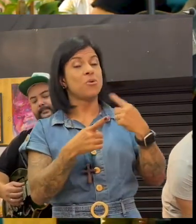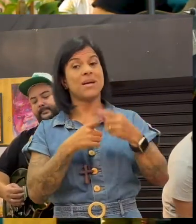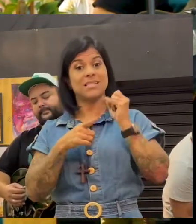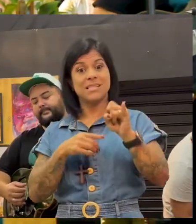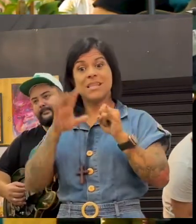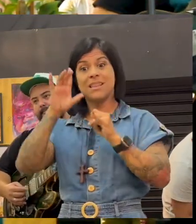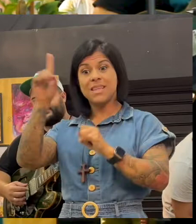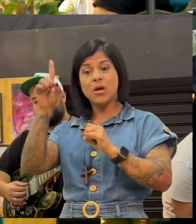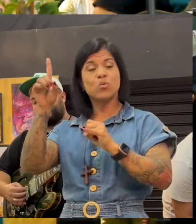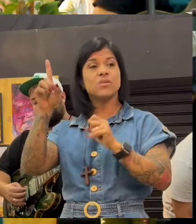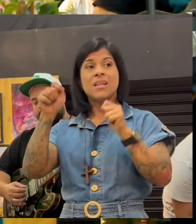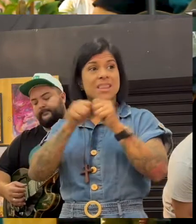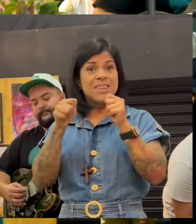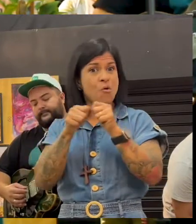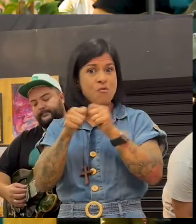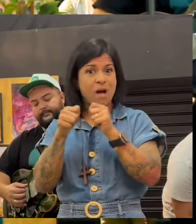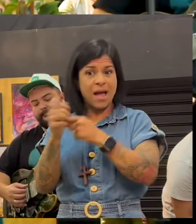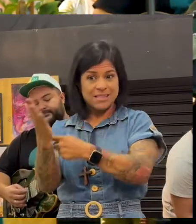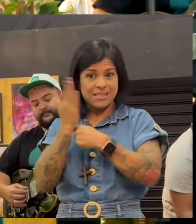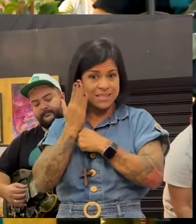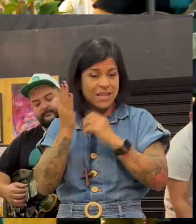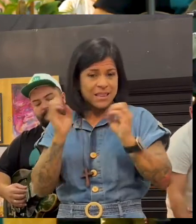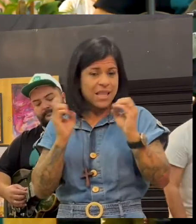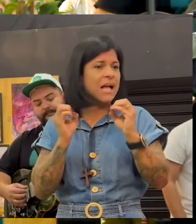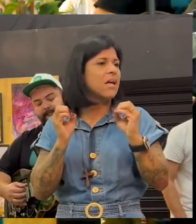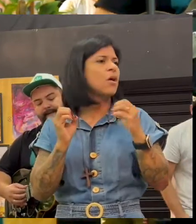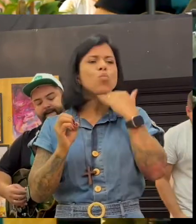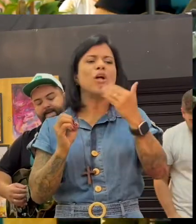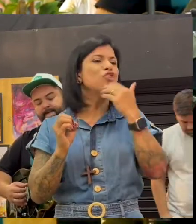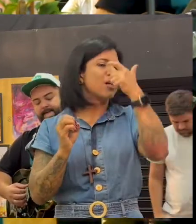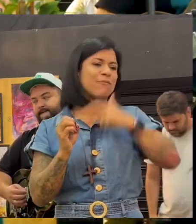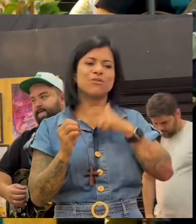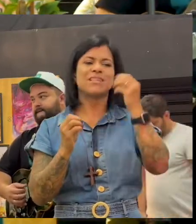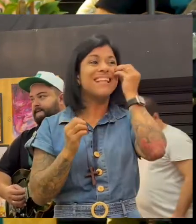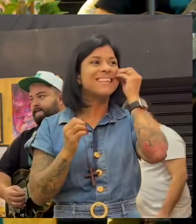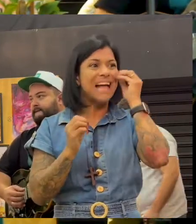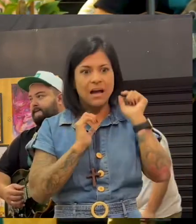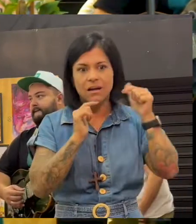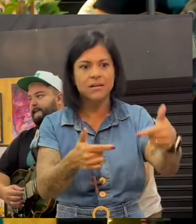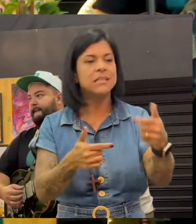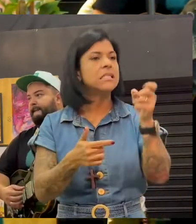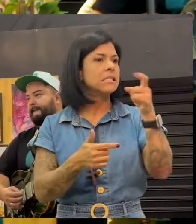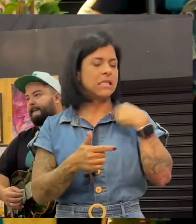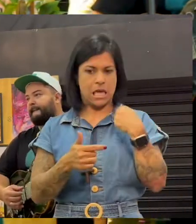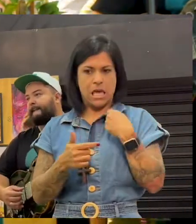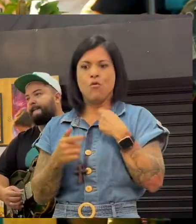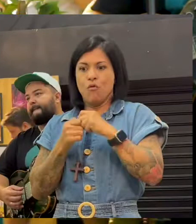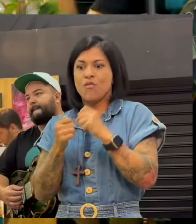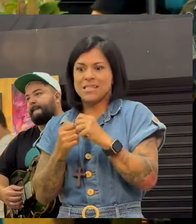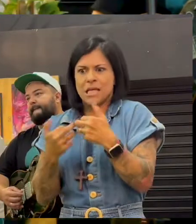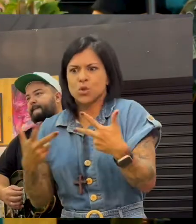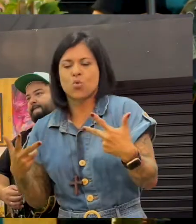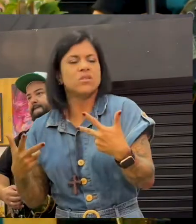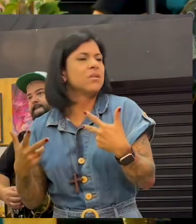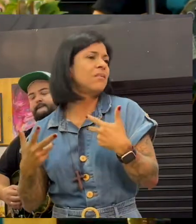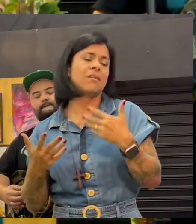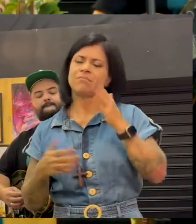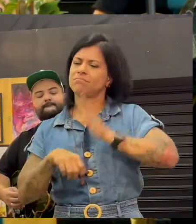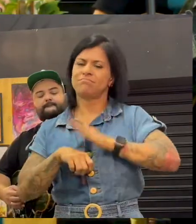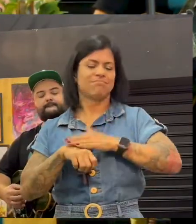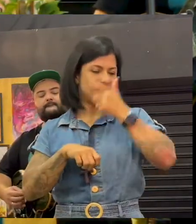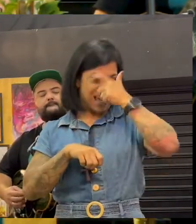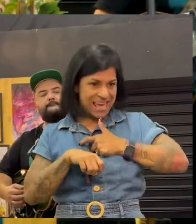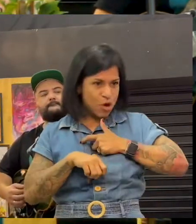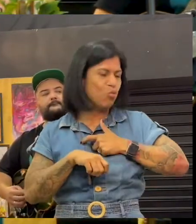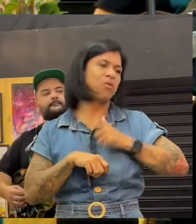em vão trabalhos que edificam. Se o Senhor não guardar a cidade, em vão vigia um sentinela. Inútil será